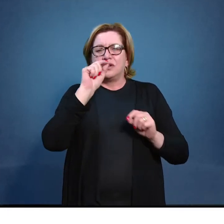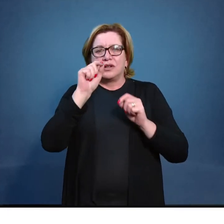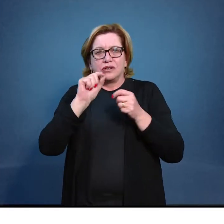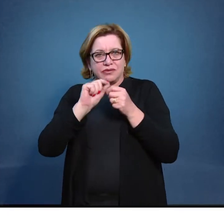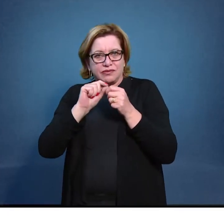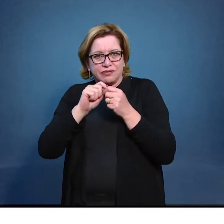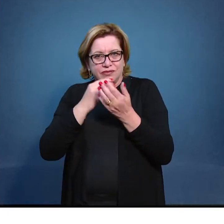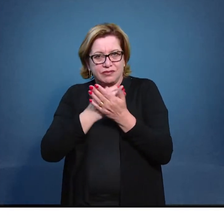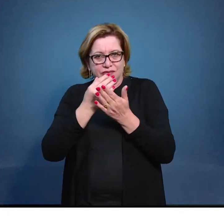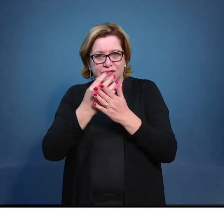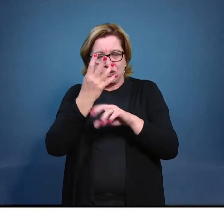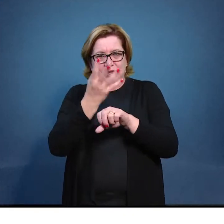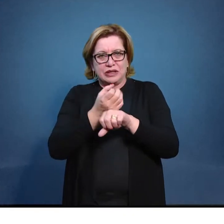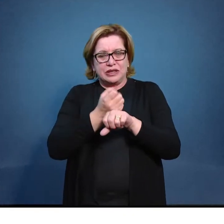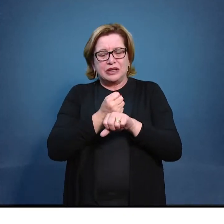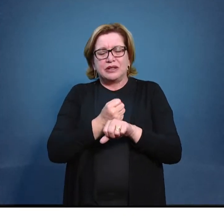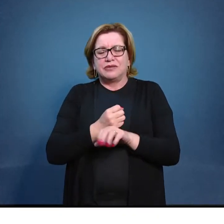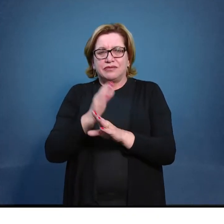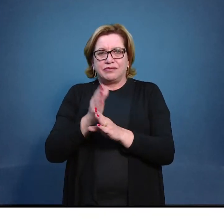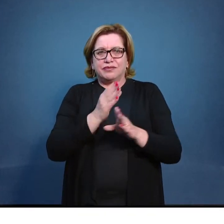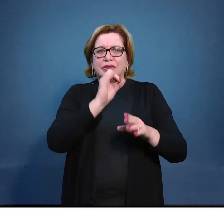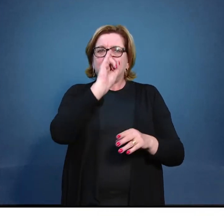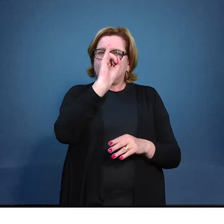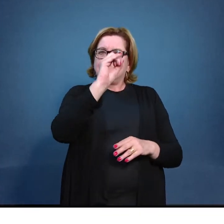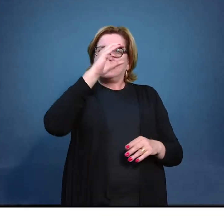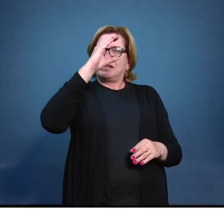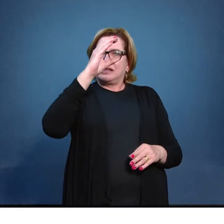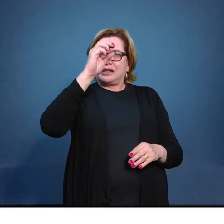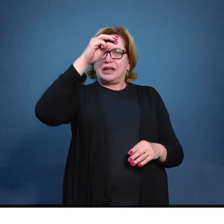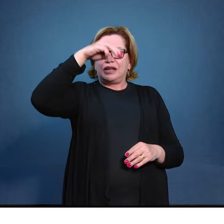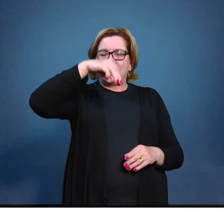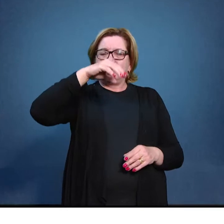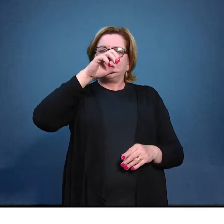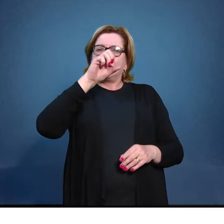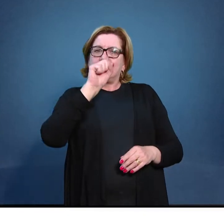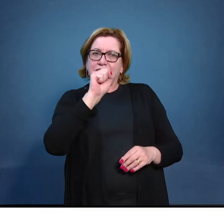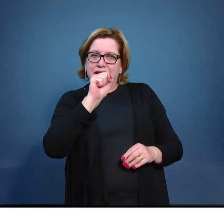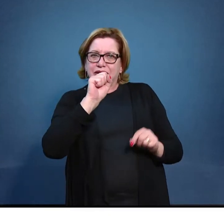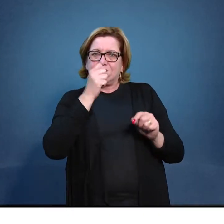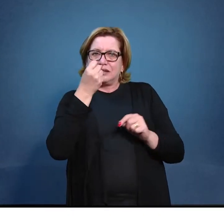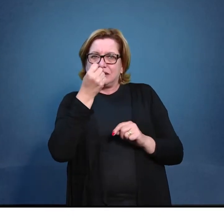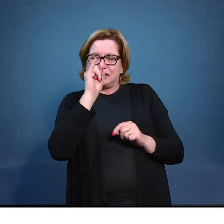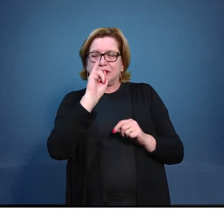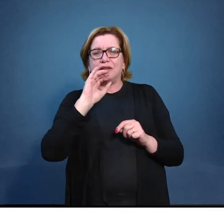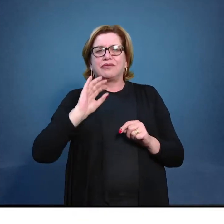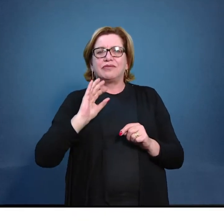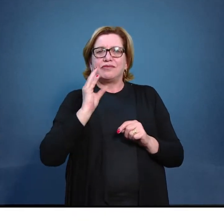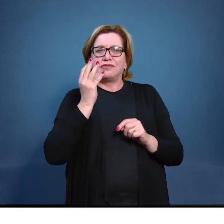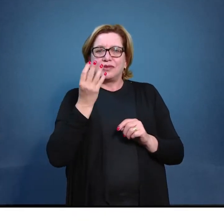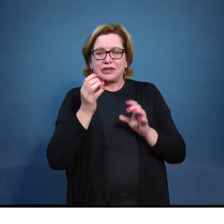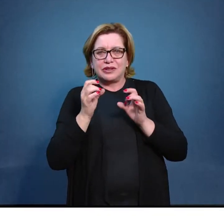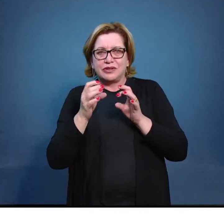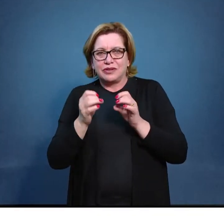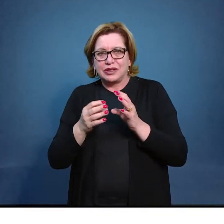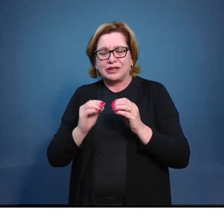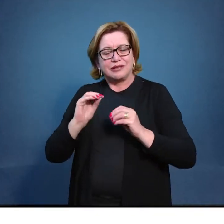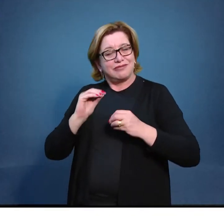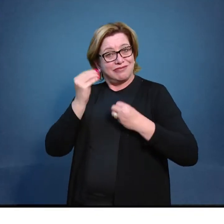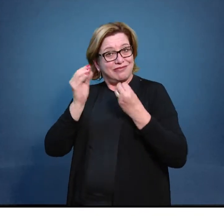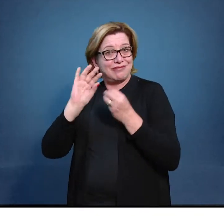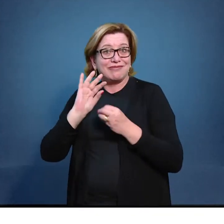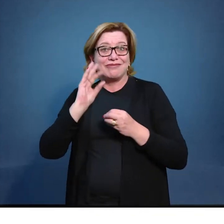tributo. O ICMS, Imposto sobre Circulação de Mercadorias. Quando ocorre uma venda, ocorre o fato